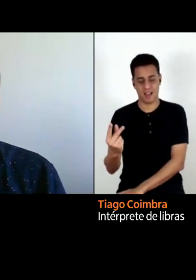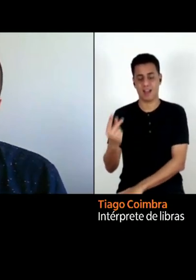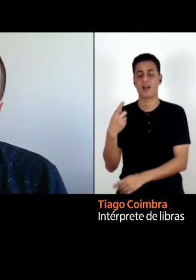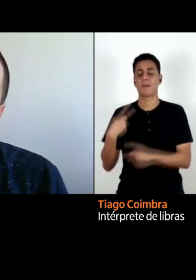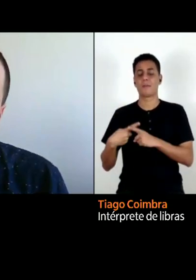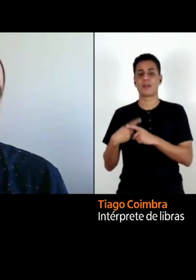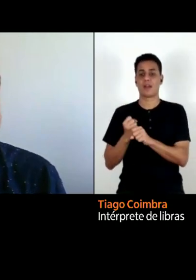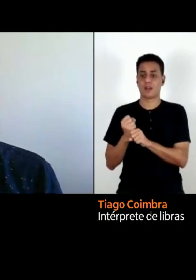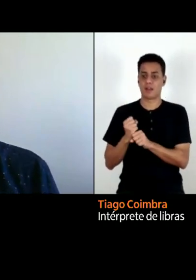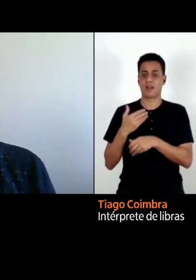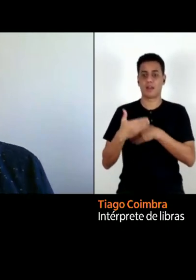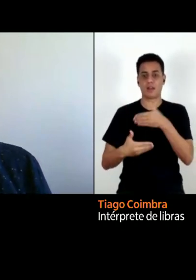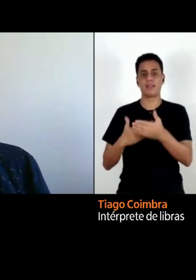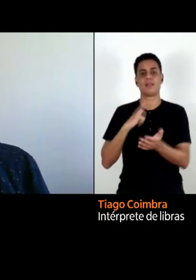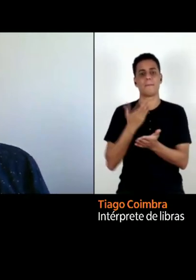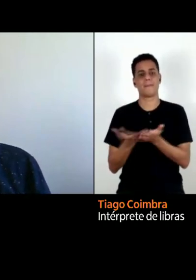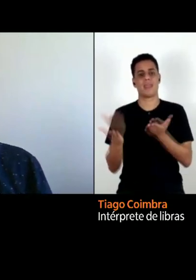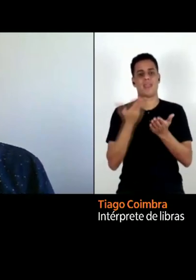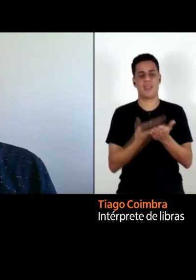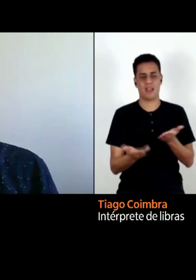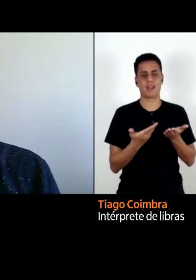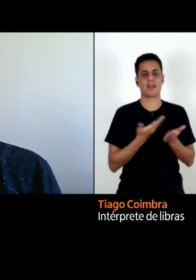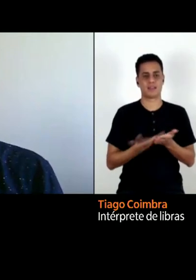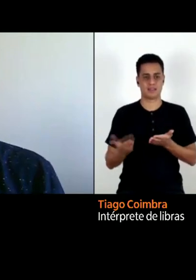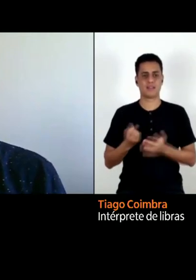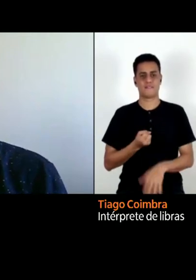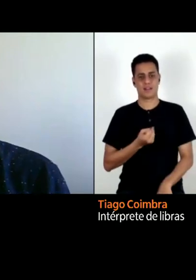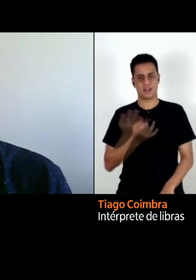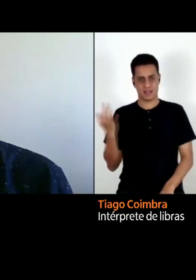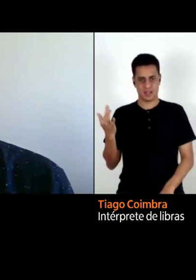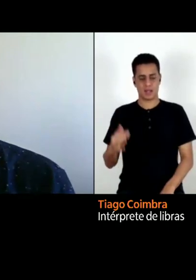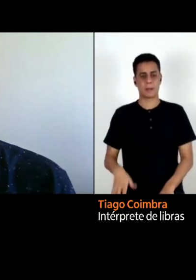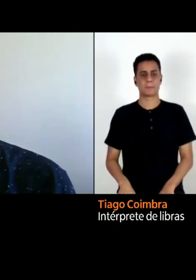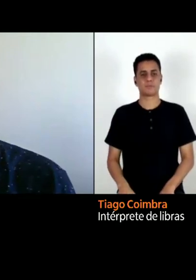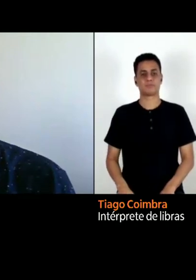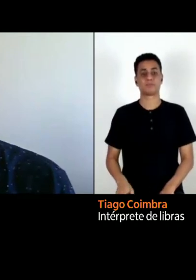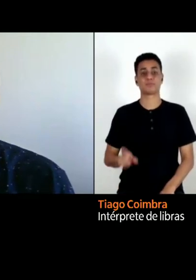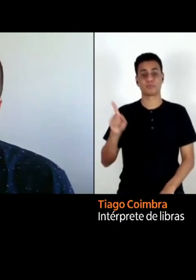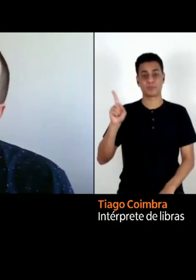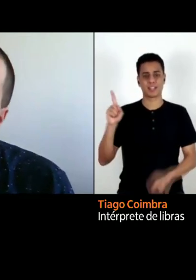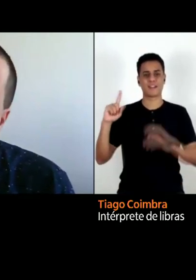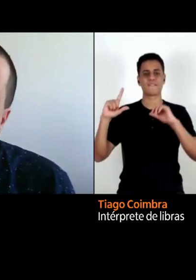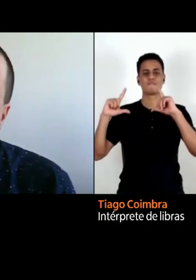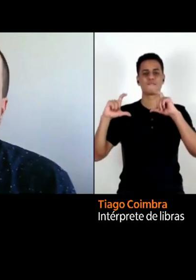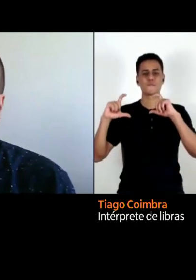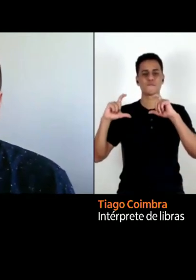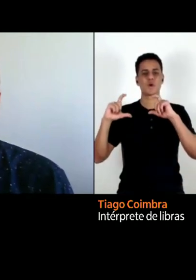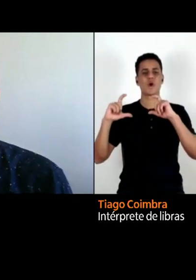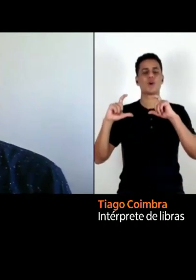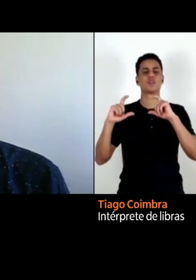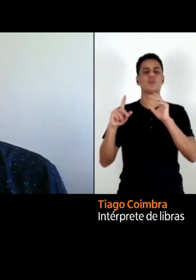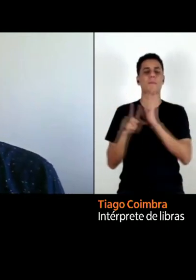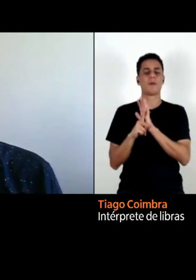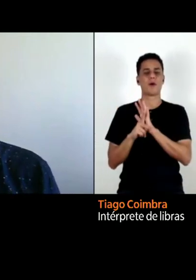à margem da história. Aqui acima a gente tem um fotograma do Tesouro Perdido, do Humberto Mauro,